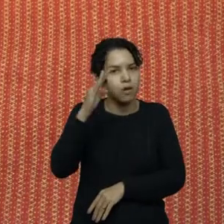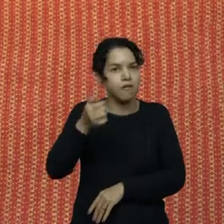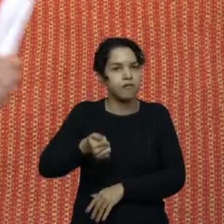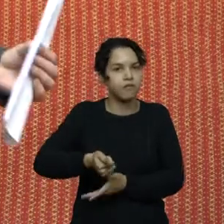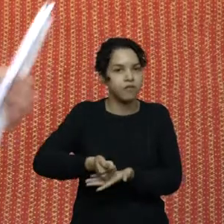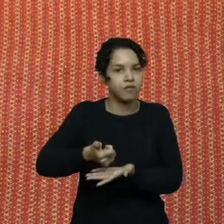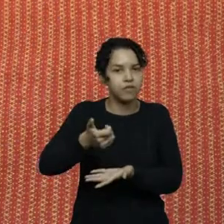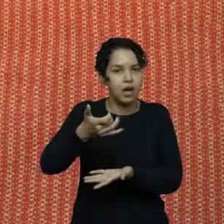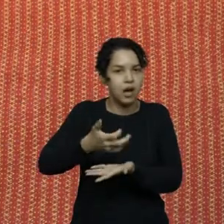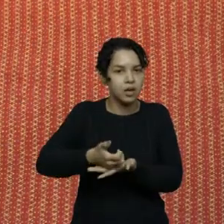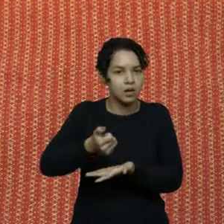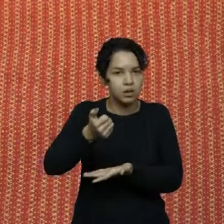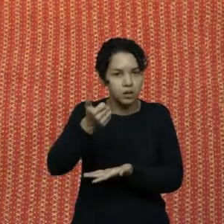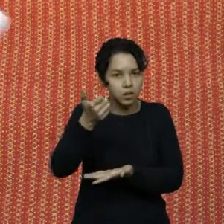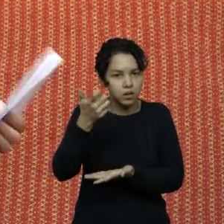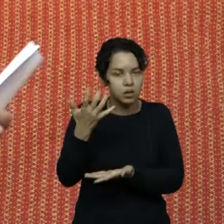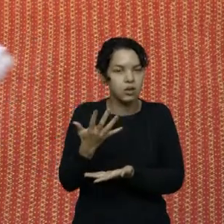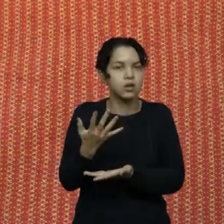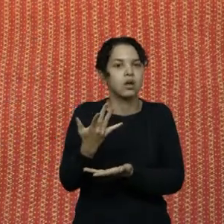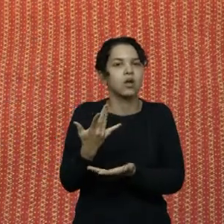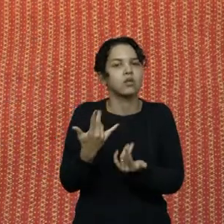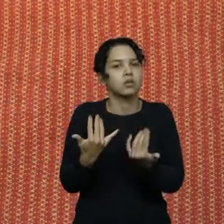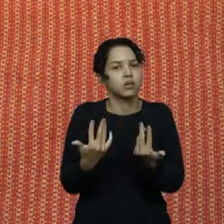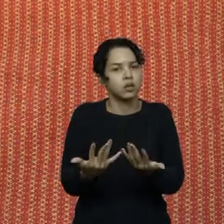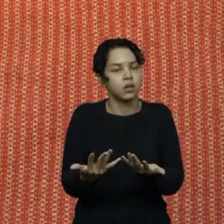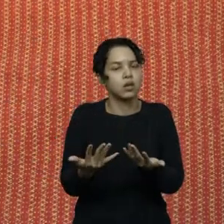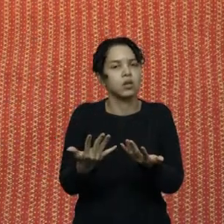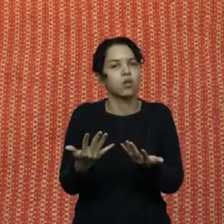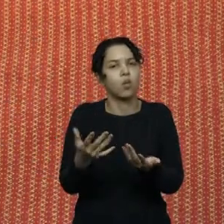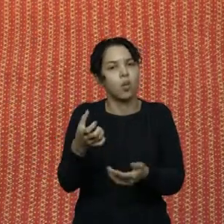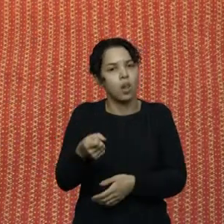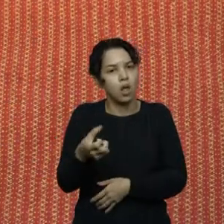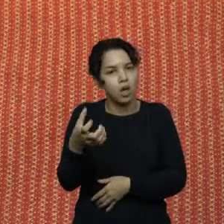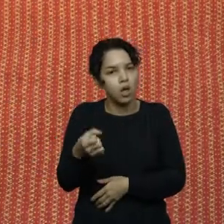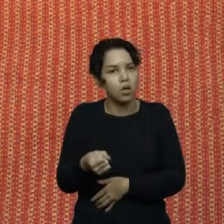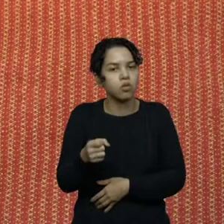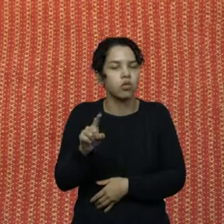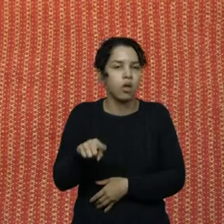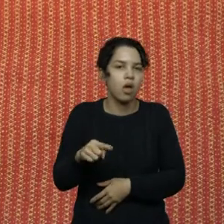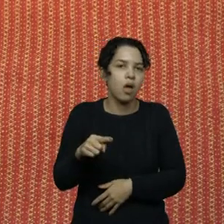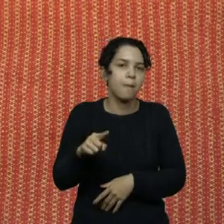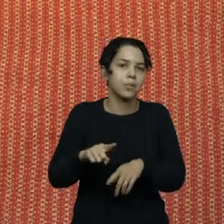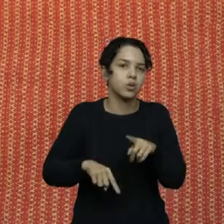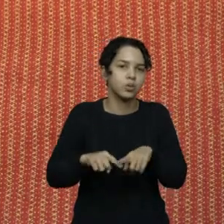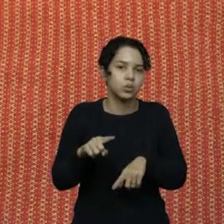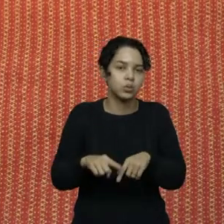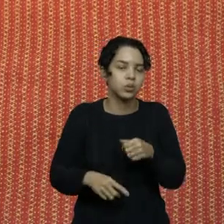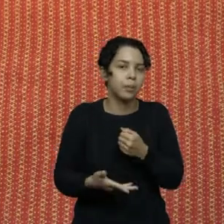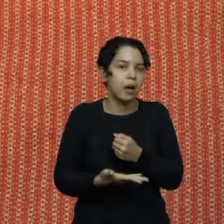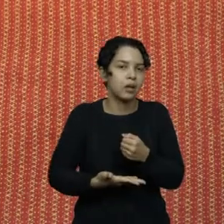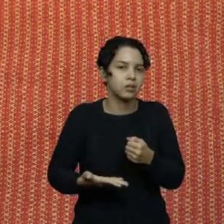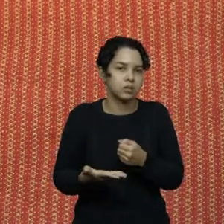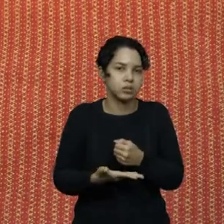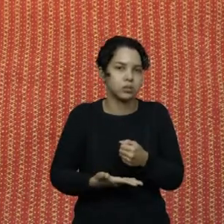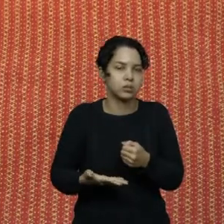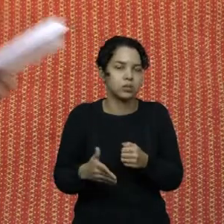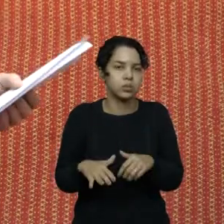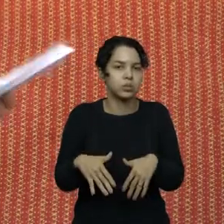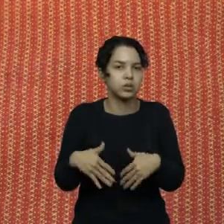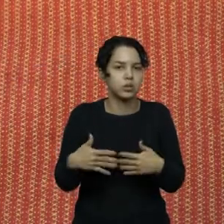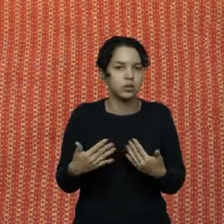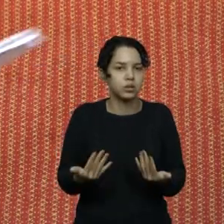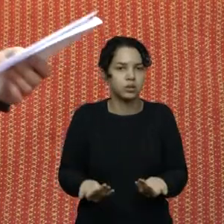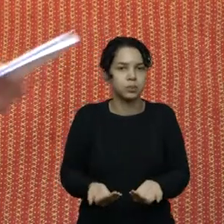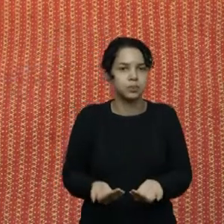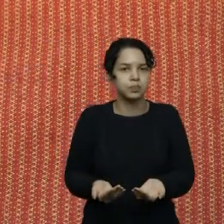leite são produtos básicos no dia a dia do cidadão então quero dizer